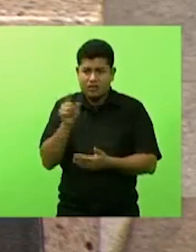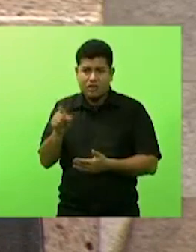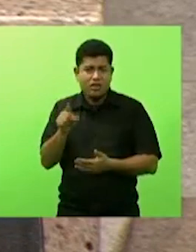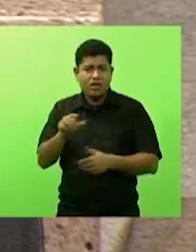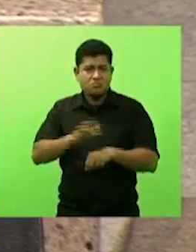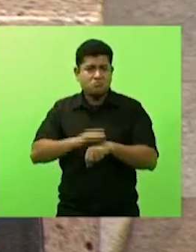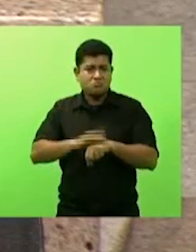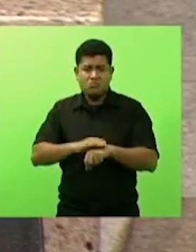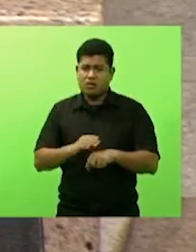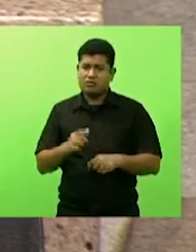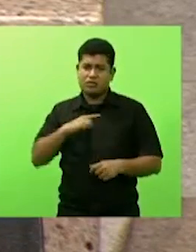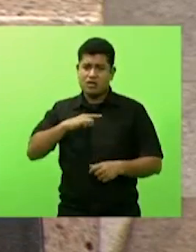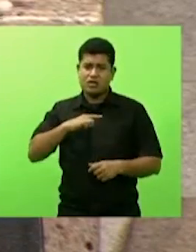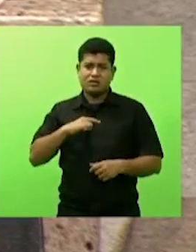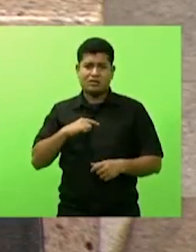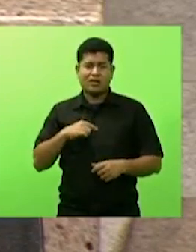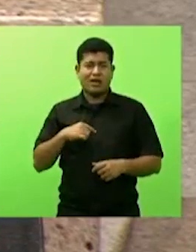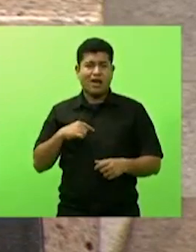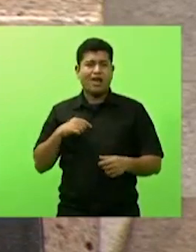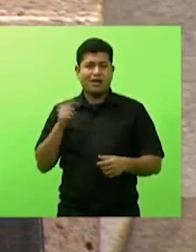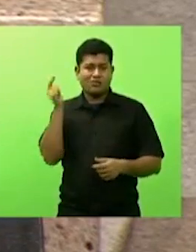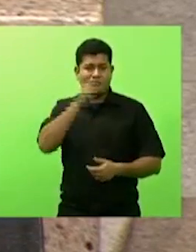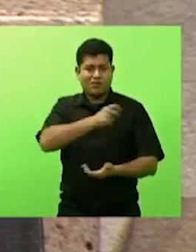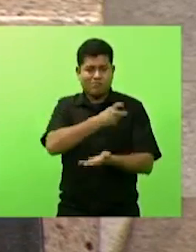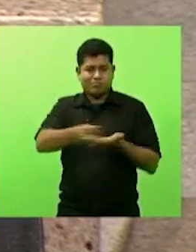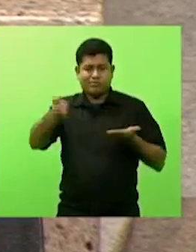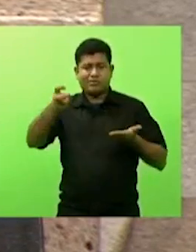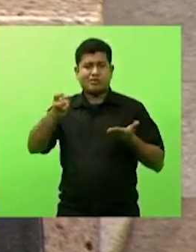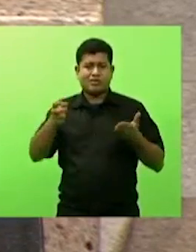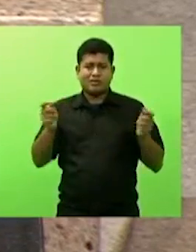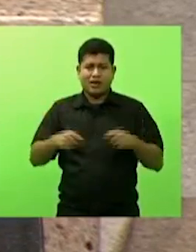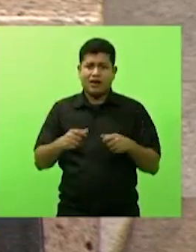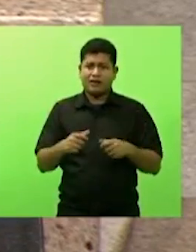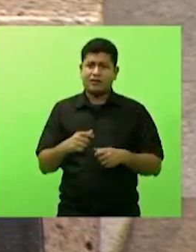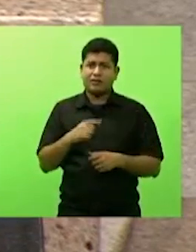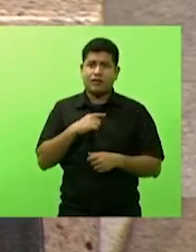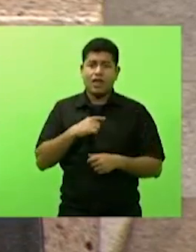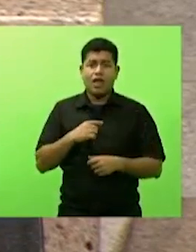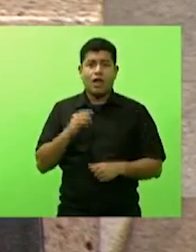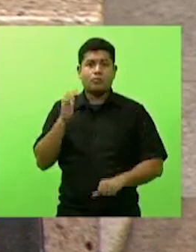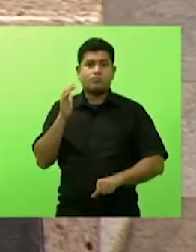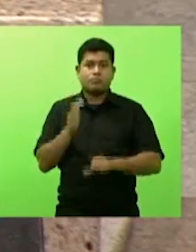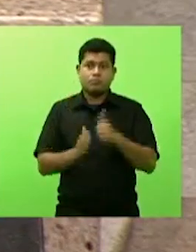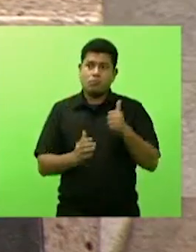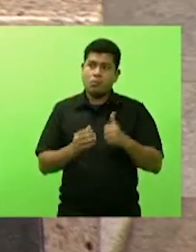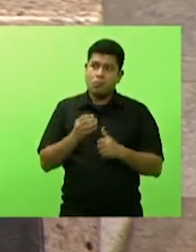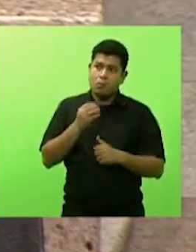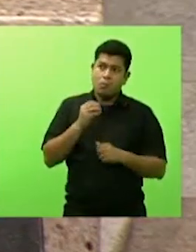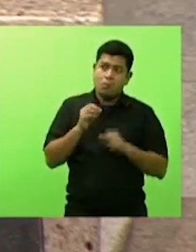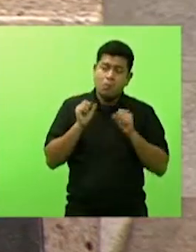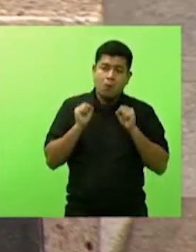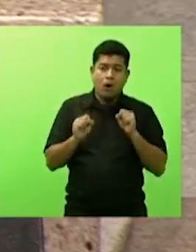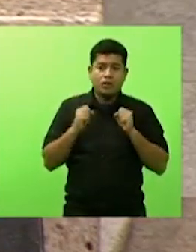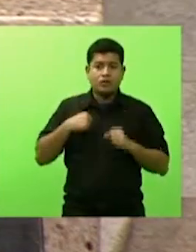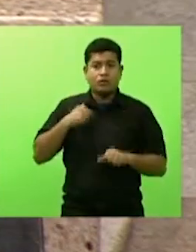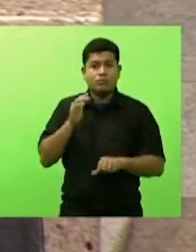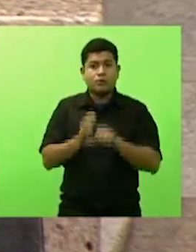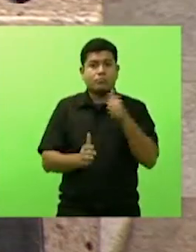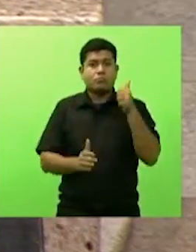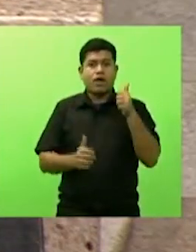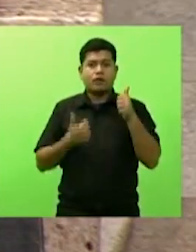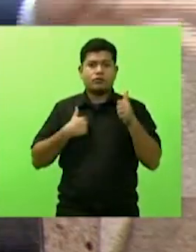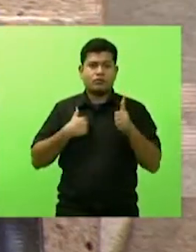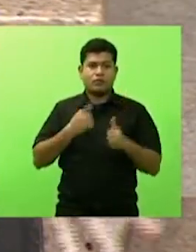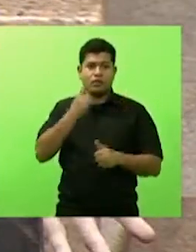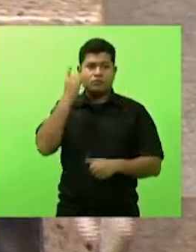Vejo diversos motivos. Eu, provavelmente, fui o primeiro deputado a falar sobre o caso dos respiradores. Falei logo que